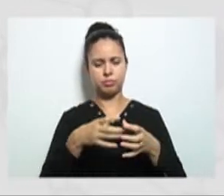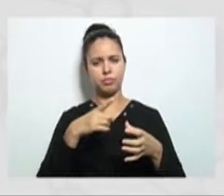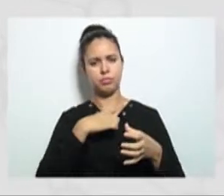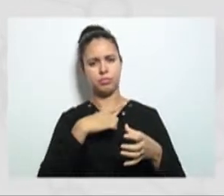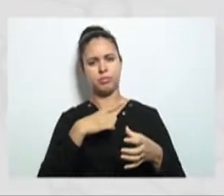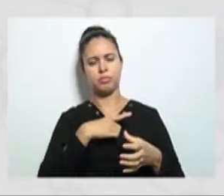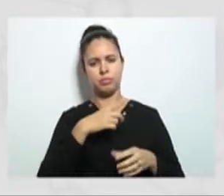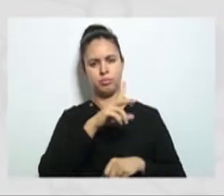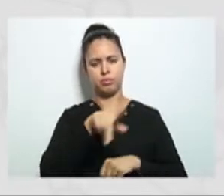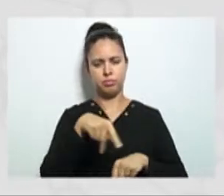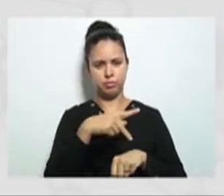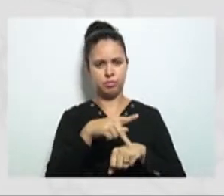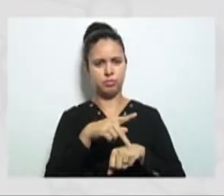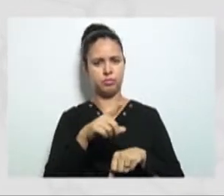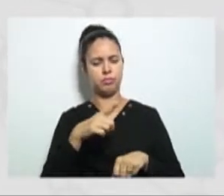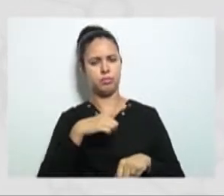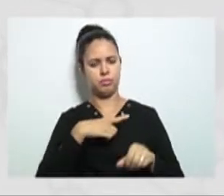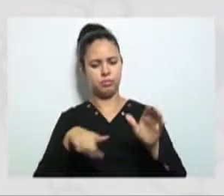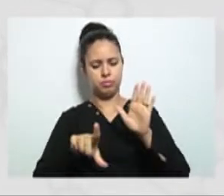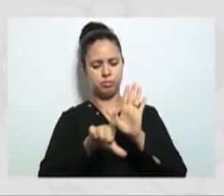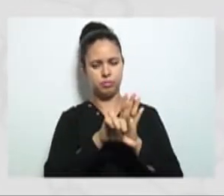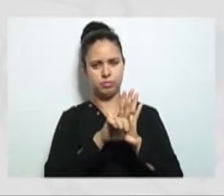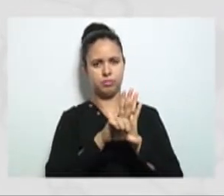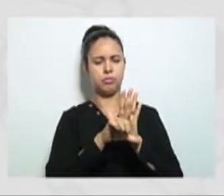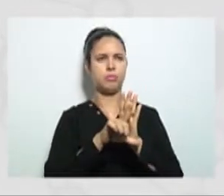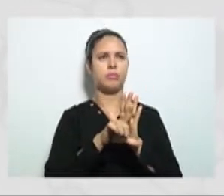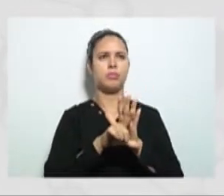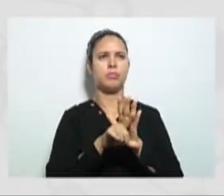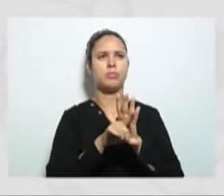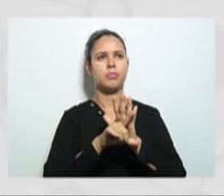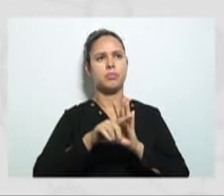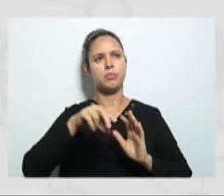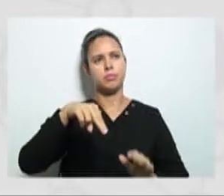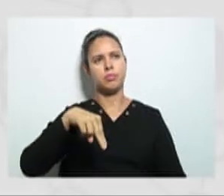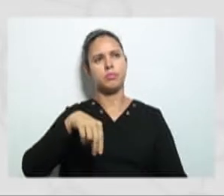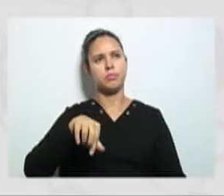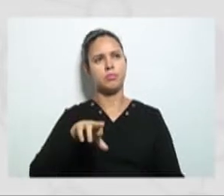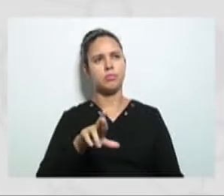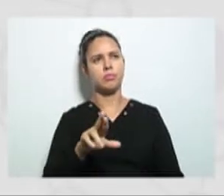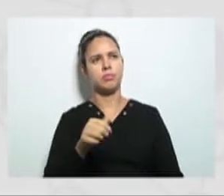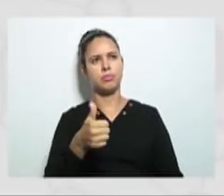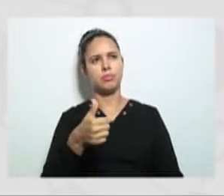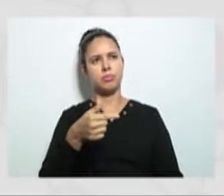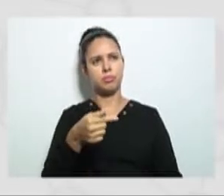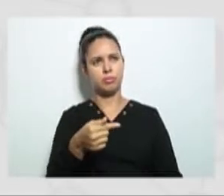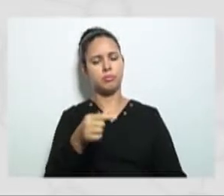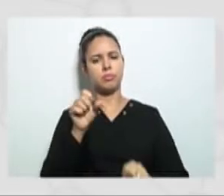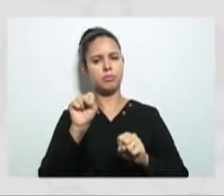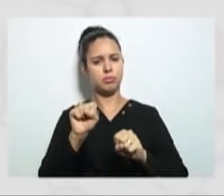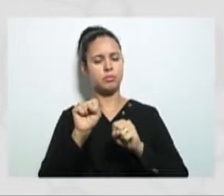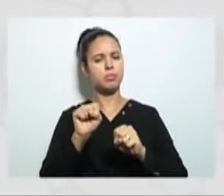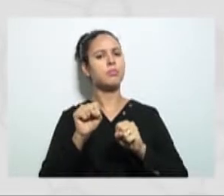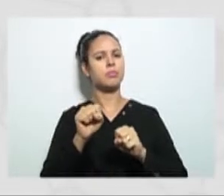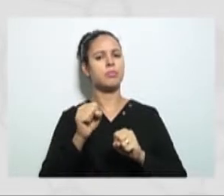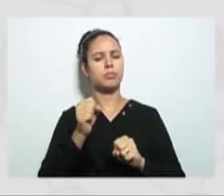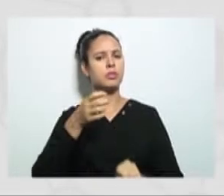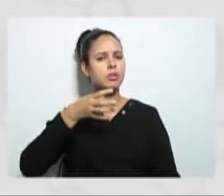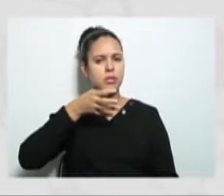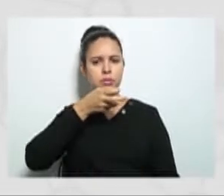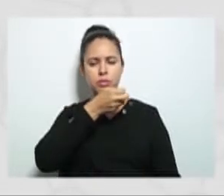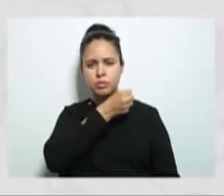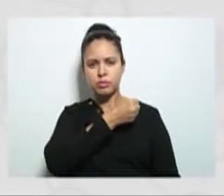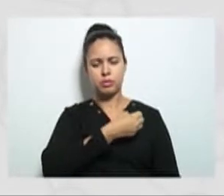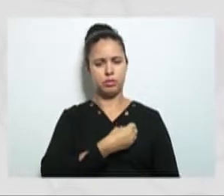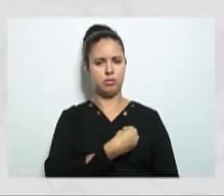uma regulamentação específica para isso, que é a NR17. Tá? E aí, ó, pode salvar a vida, tá, gente? Não tem nada pior do que você